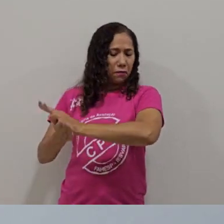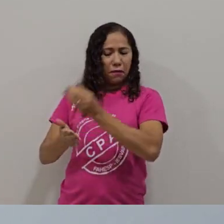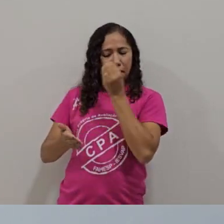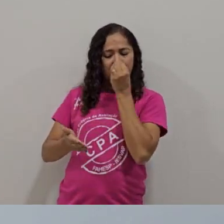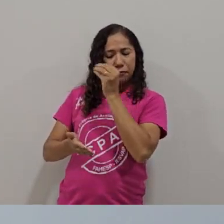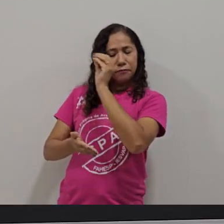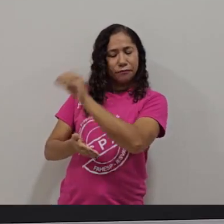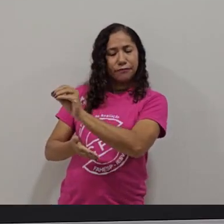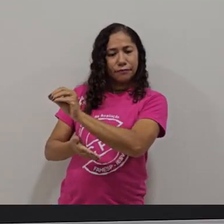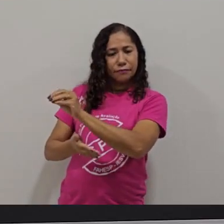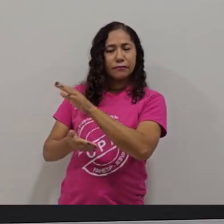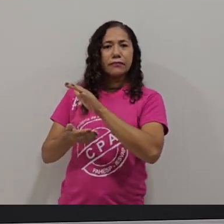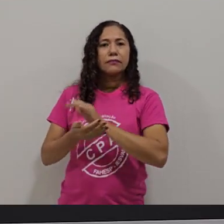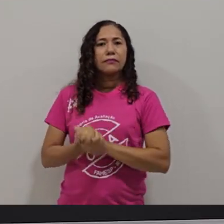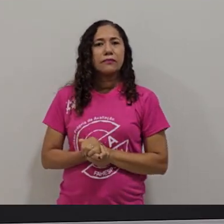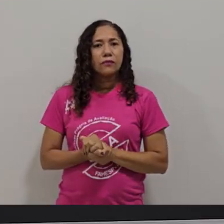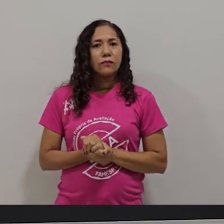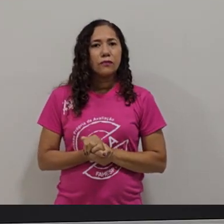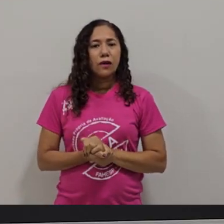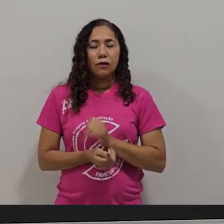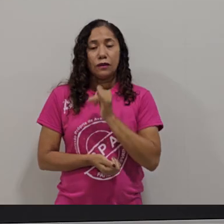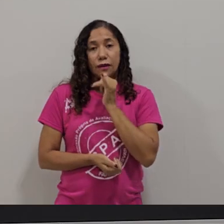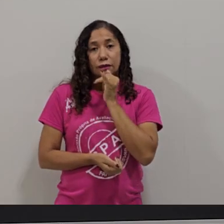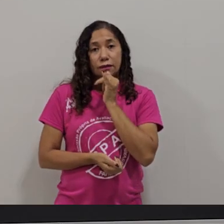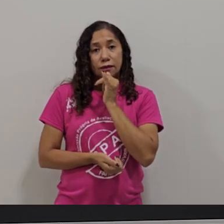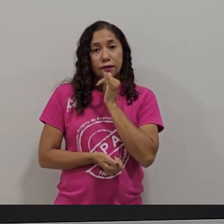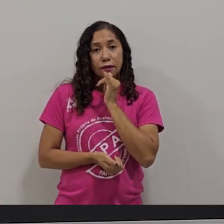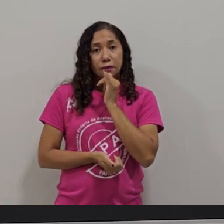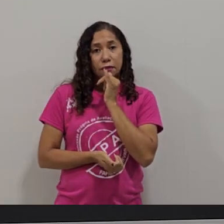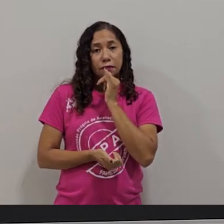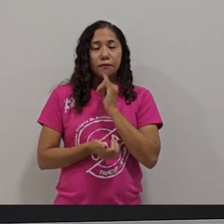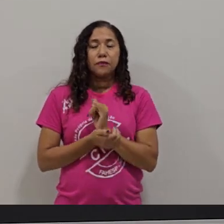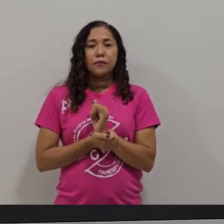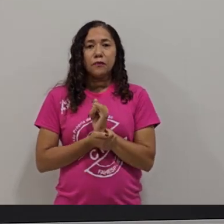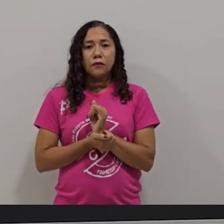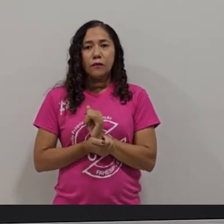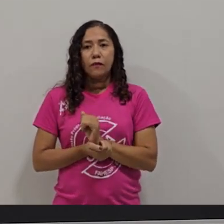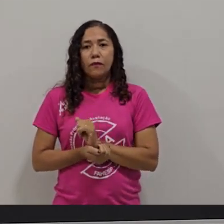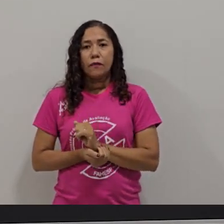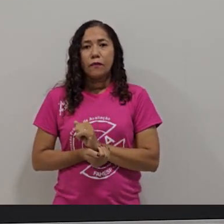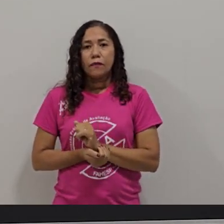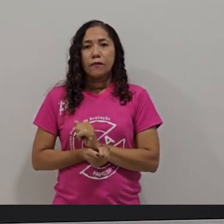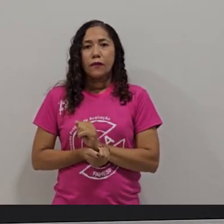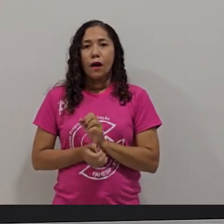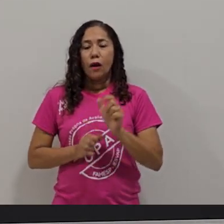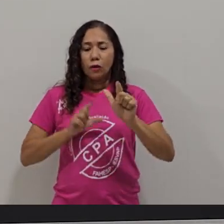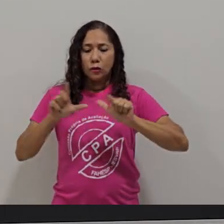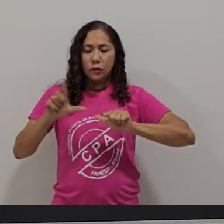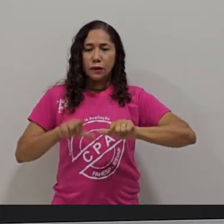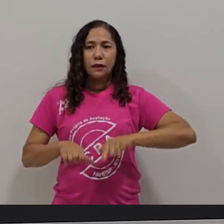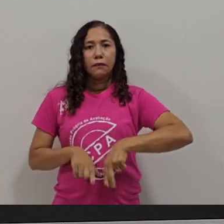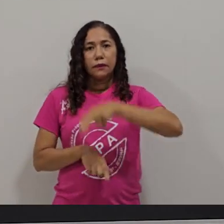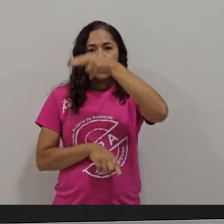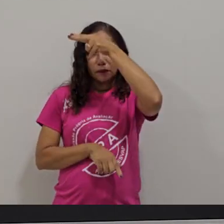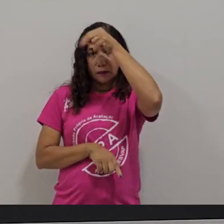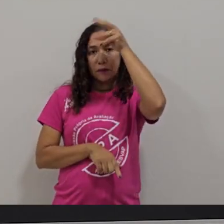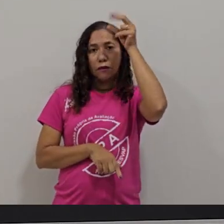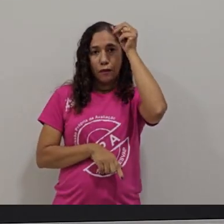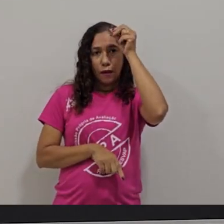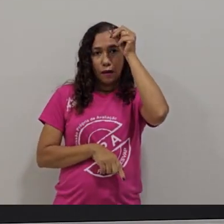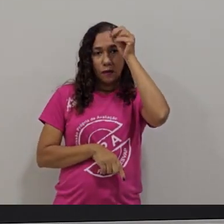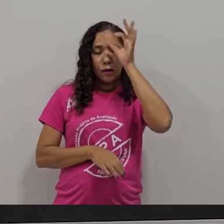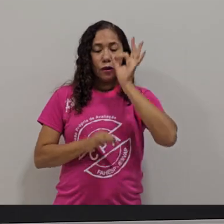muito problemático. E o órgão público ele tem que dar exemplo, Claro, sabe? com certeza. O serviço público e os órgãos do Poder